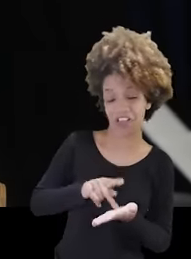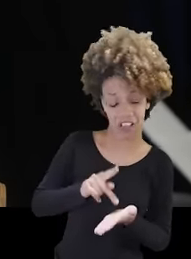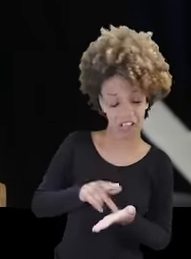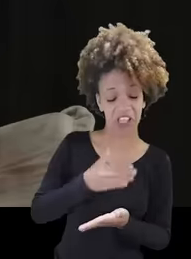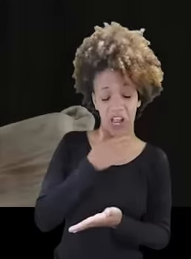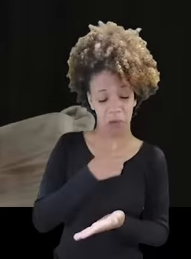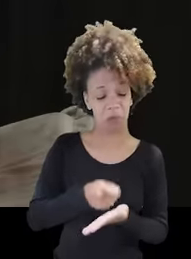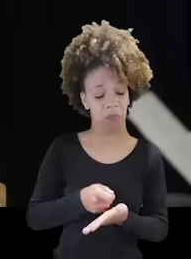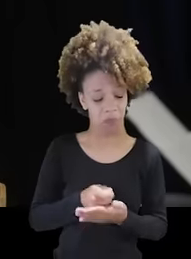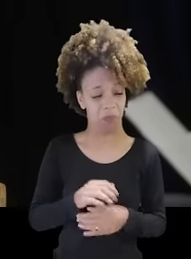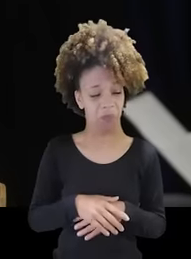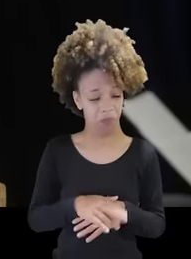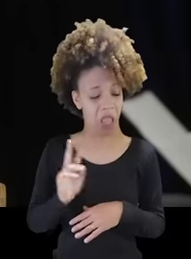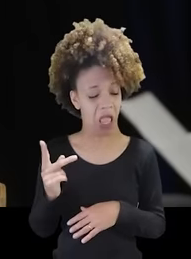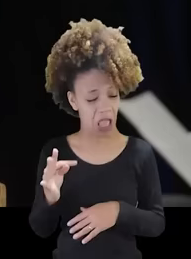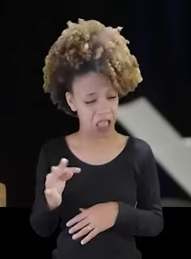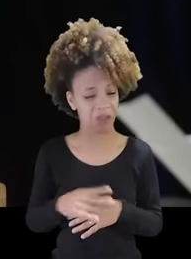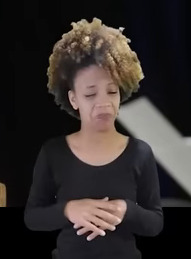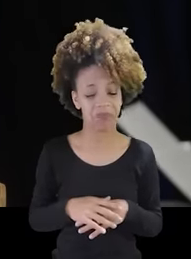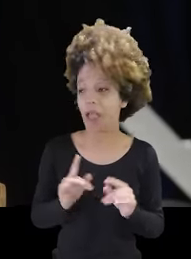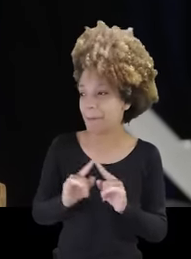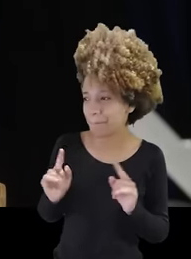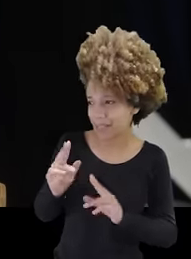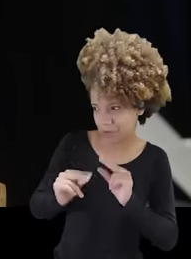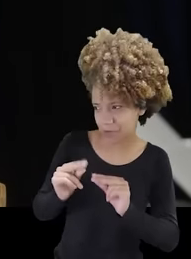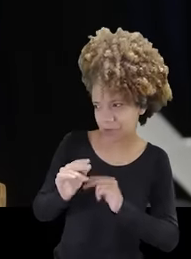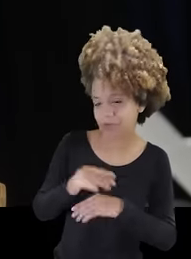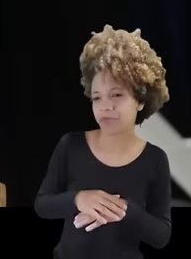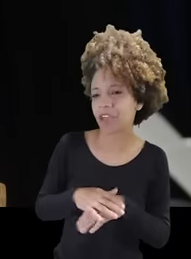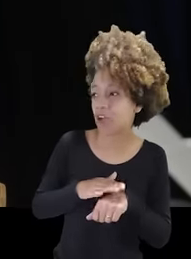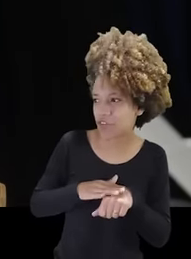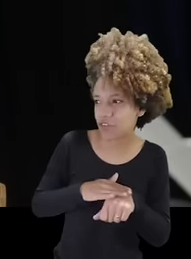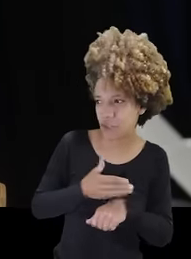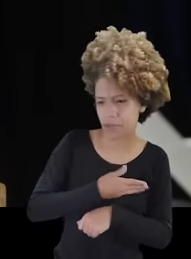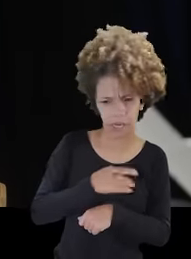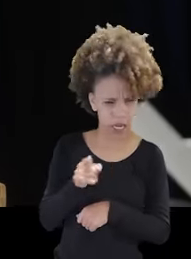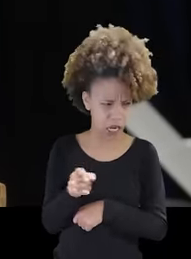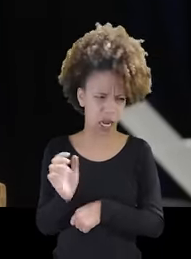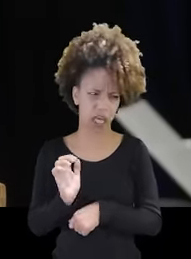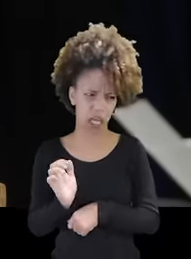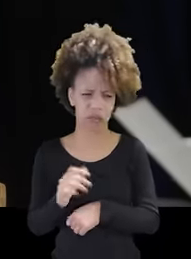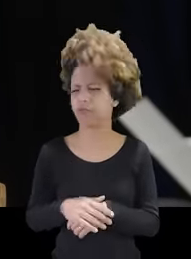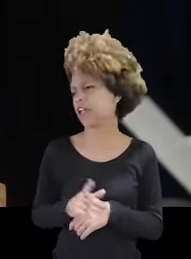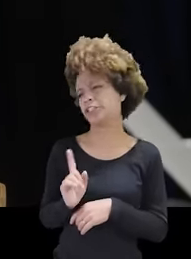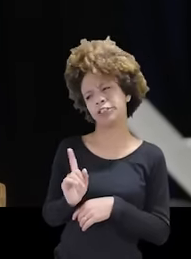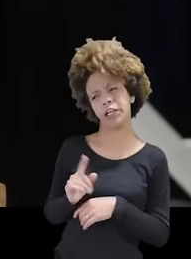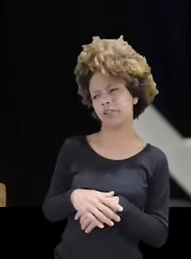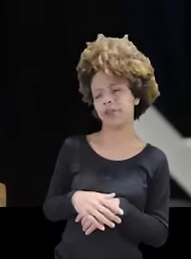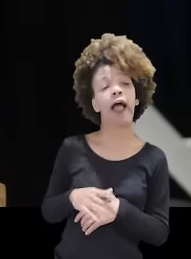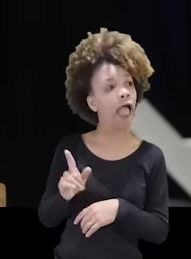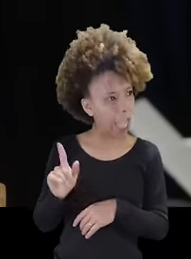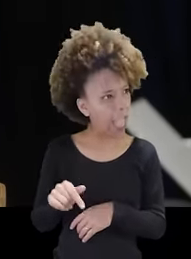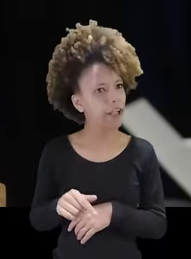Eletro assim mas aí o do programa de TV eu falei para o meu amigo falei gente esse cara é gay aí ele não não é